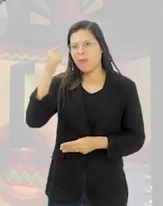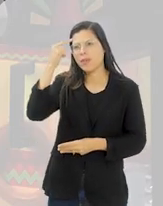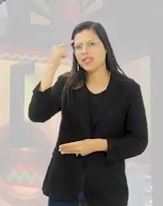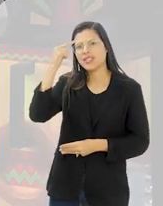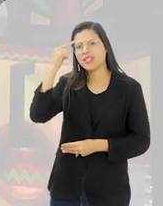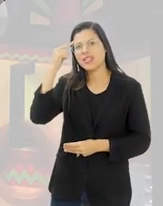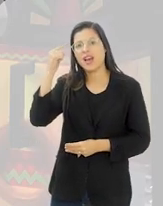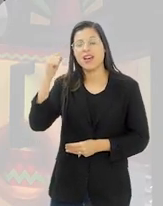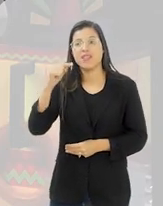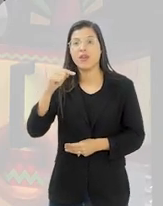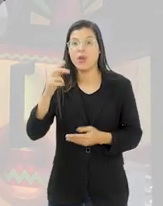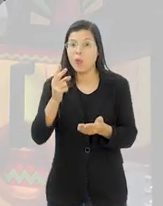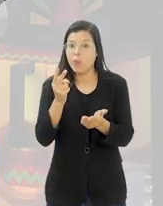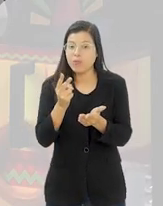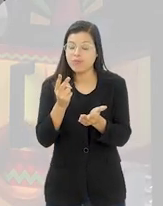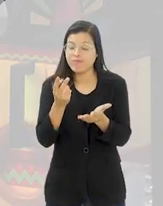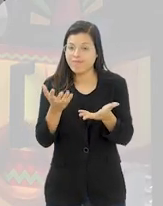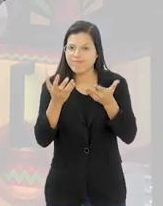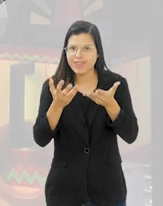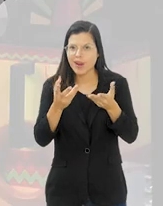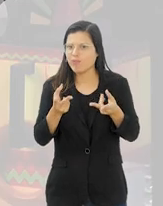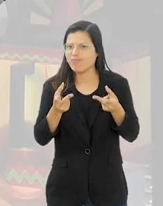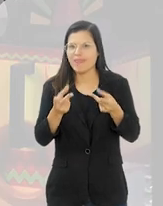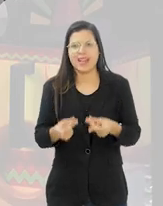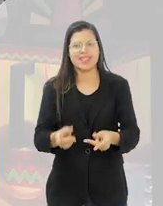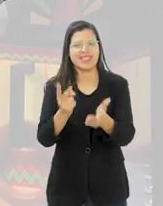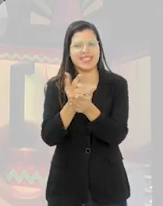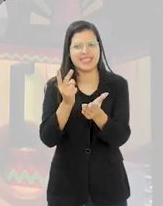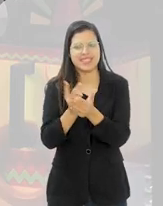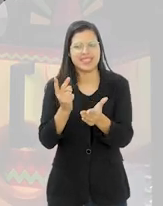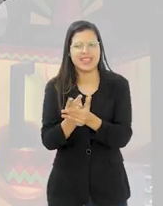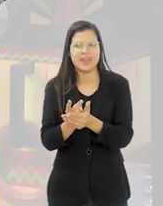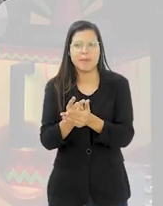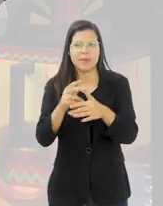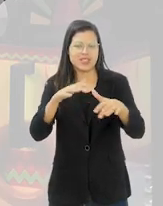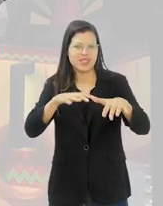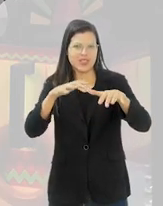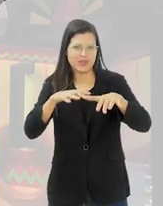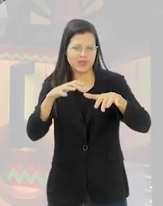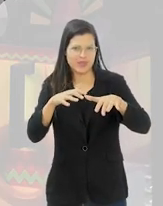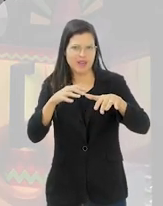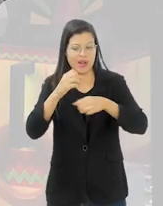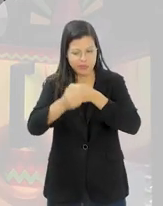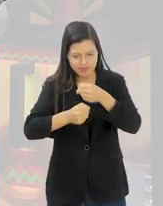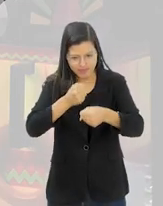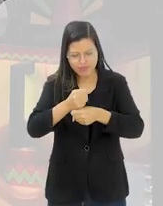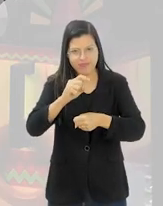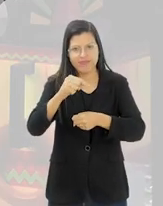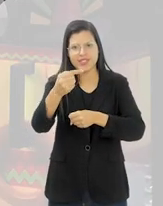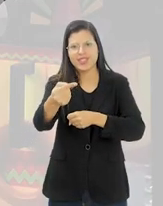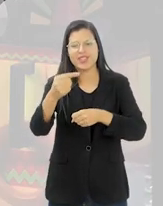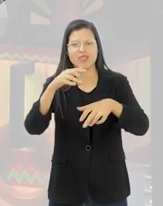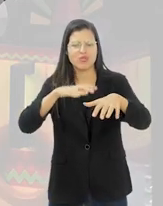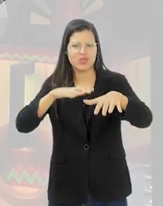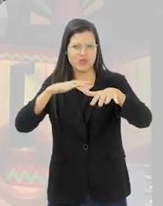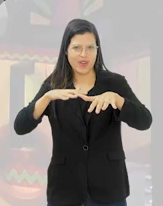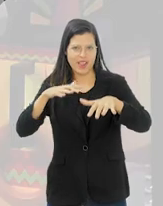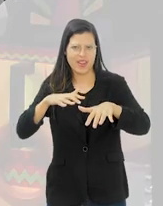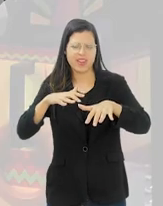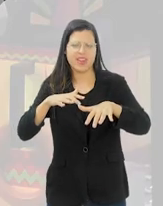cabeça, eu falava assim, eu não quero nunca mais deixar de estar longe disso. Aí, no ano seguinte, eu fui e desfilei numa escola. Foi,